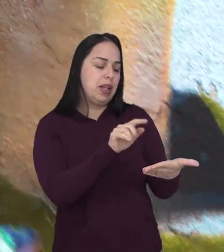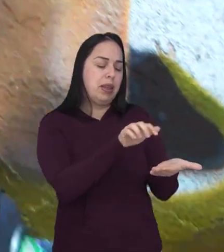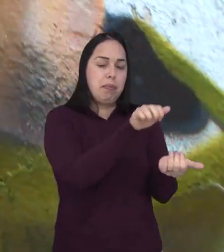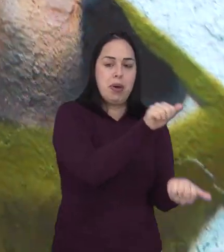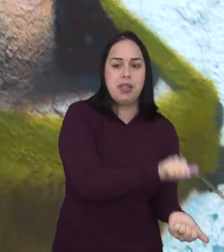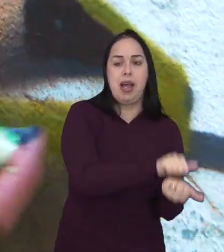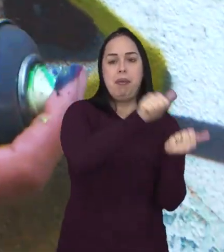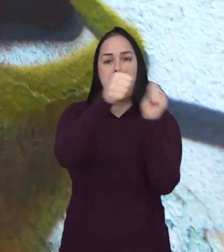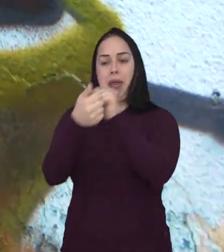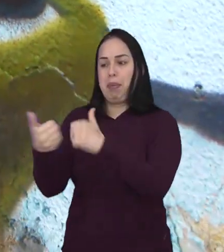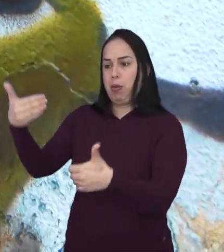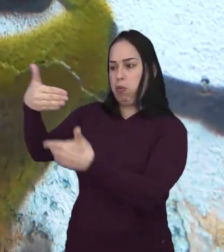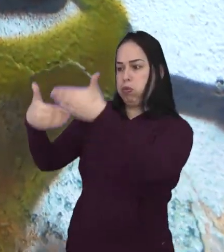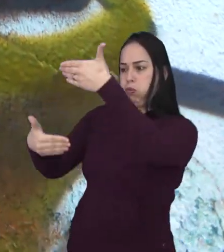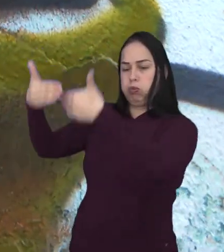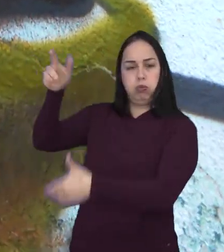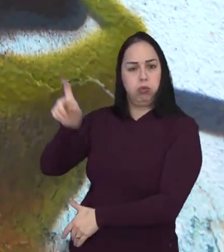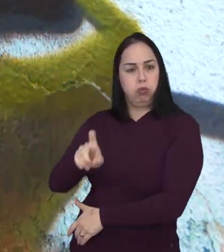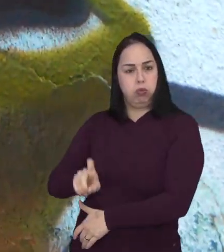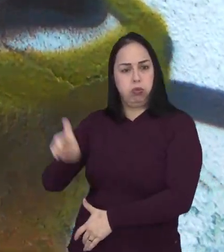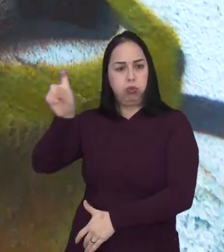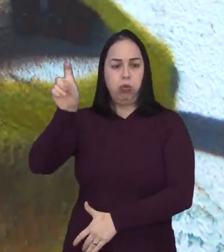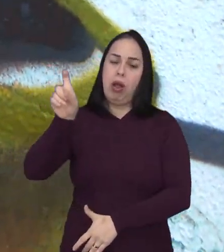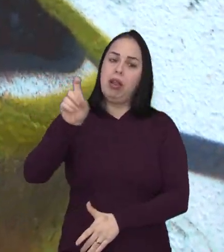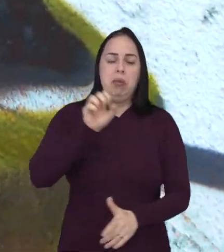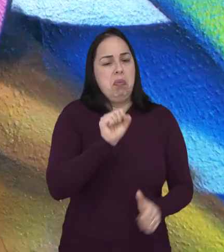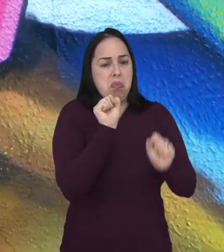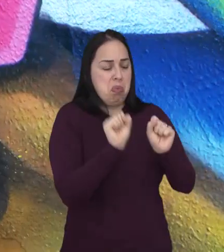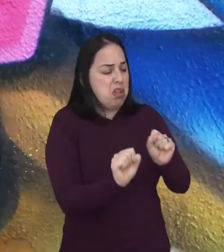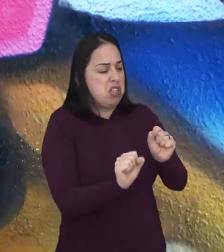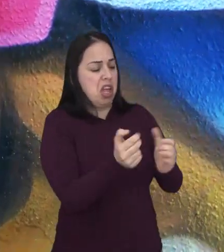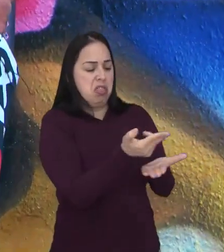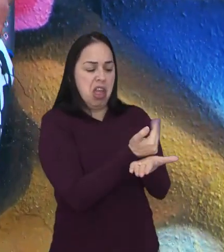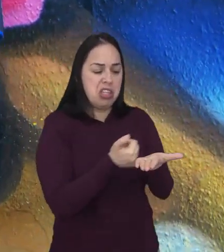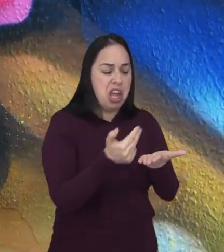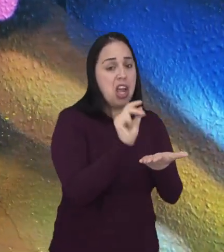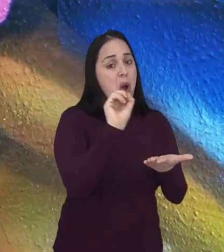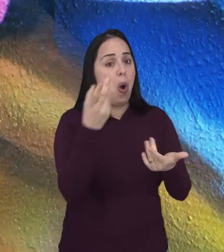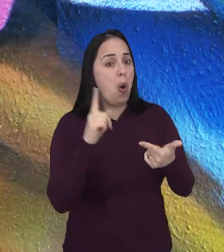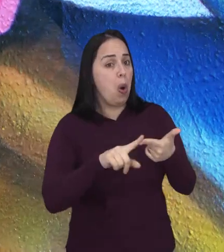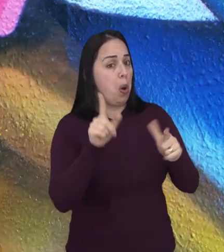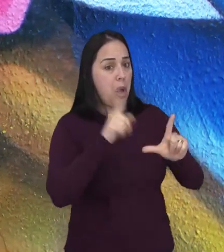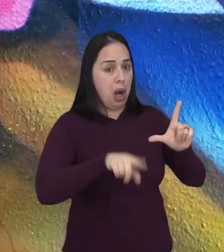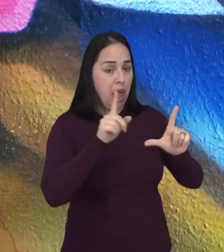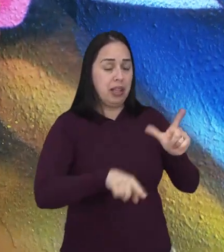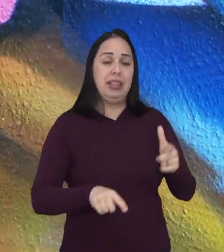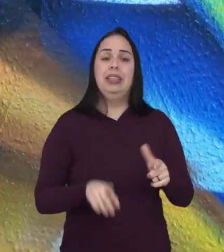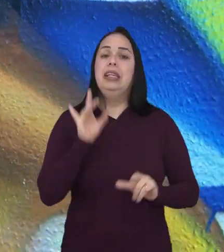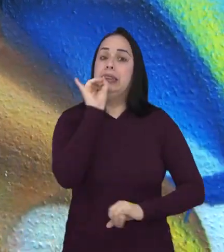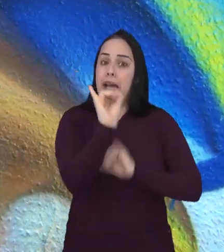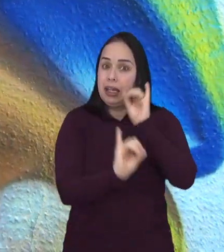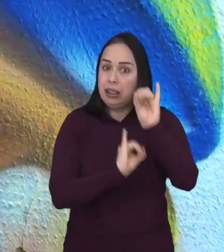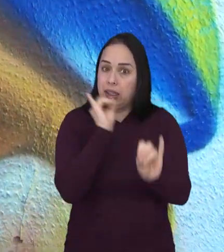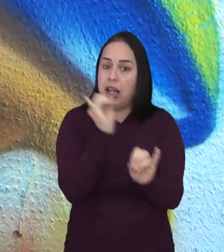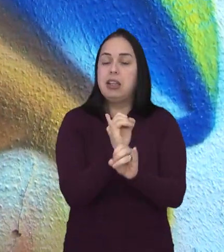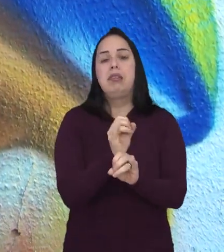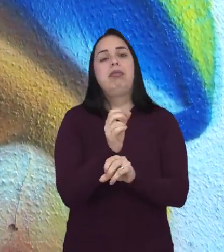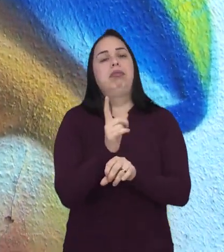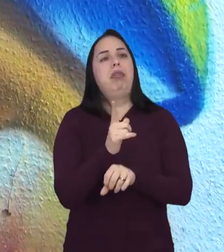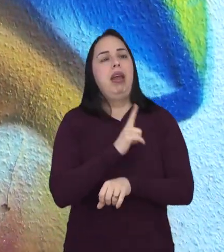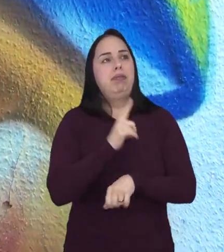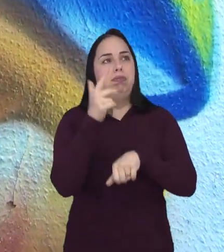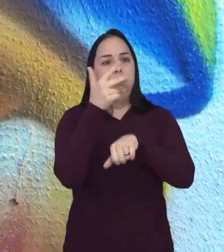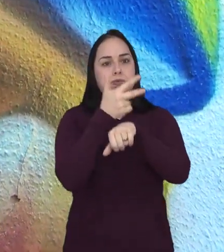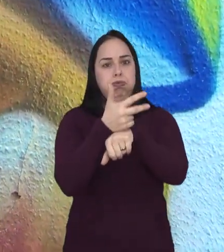passar para a parede depois, seja desenho, seja letras, né, as escritas. Internet tem muito conteúdo,